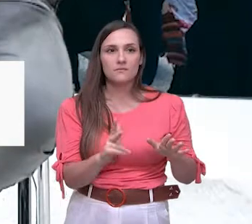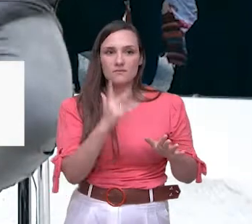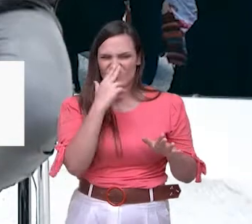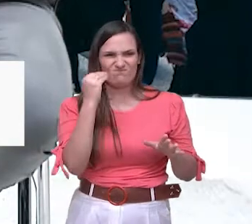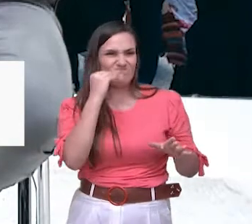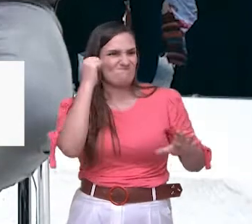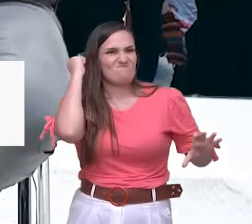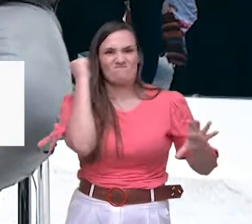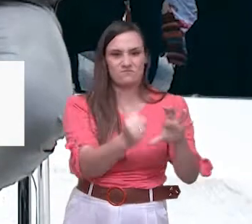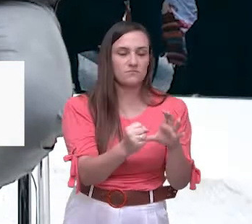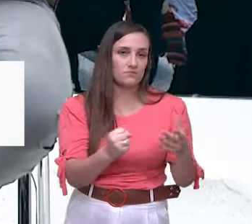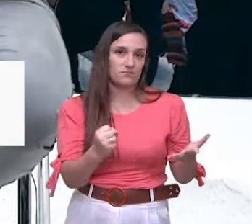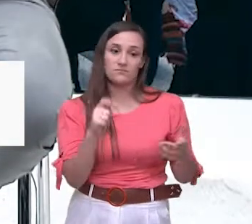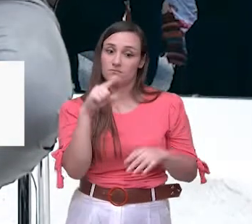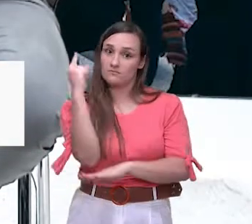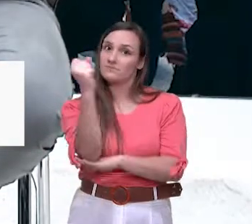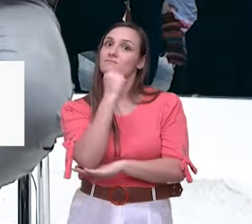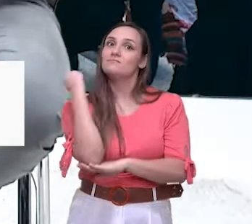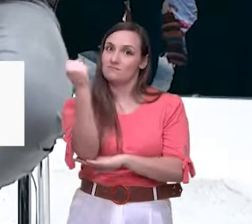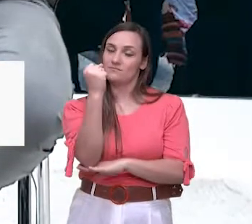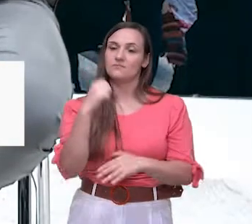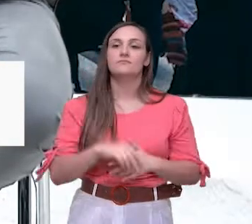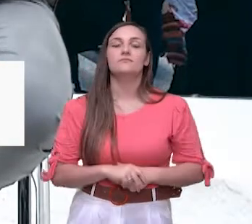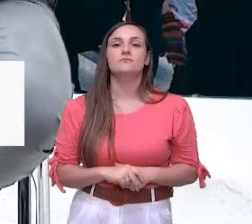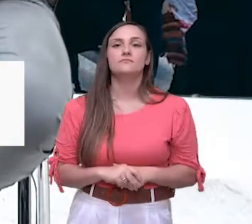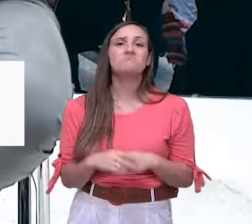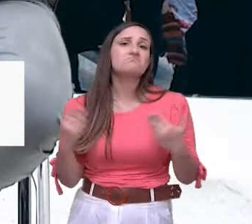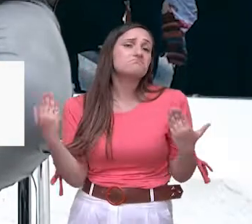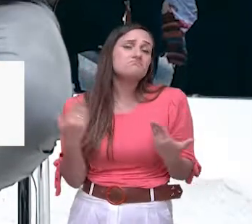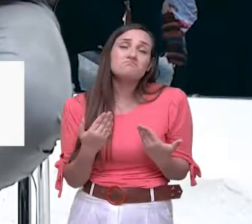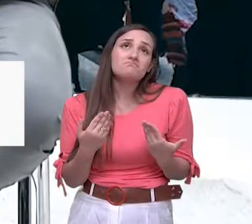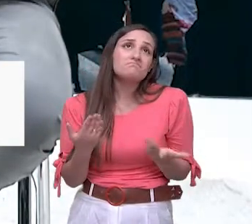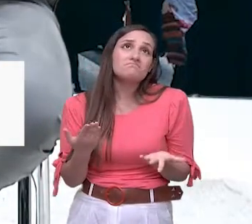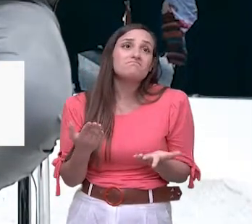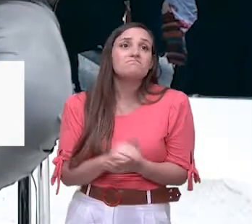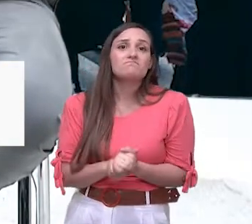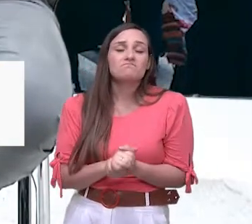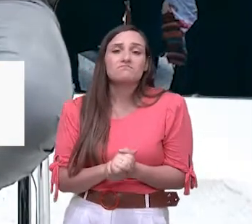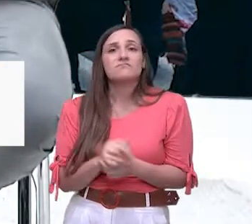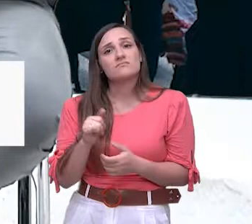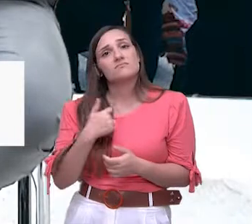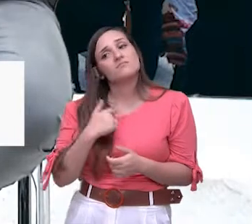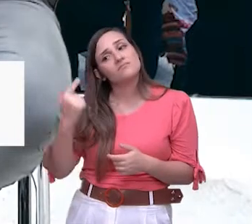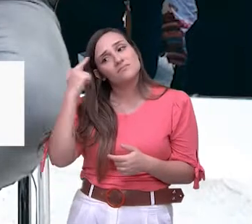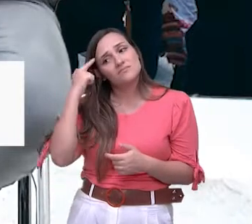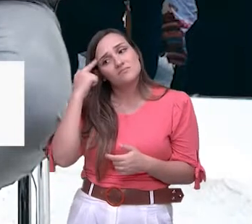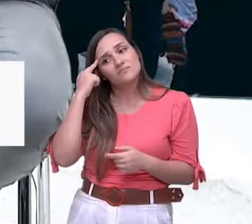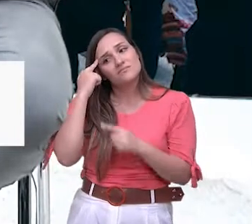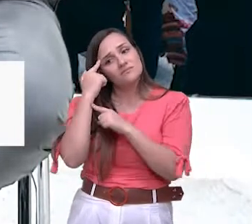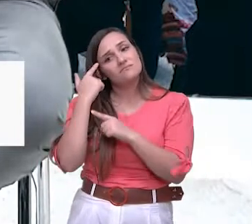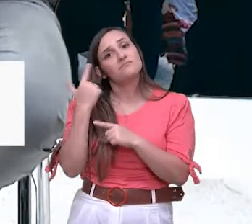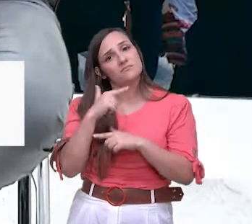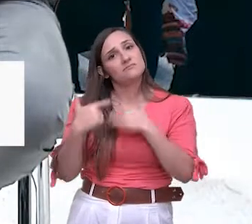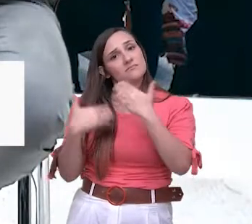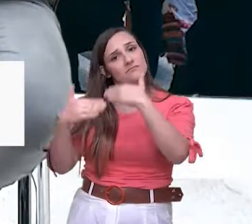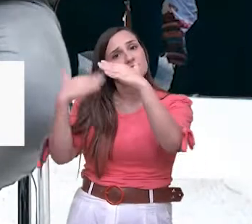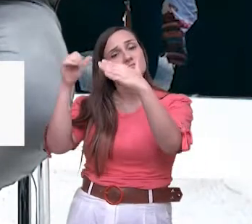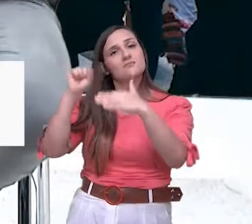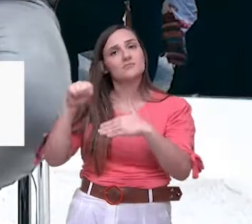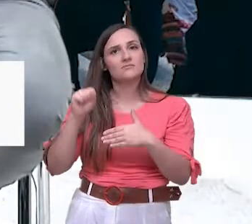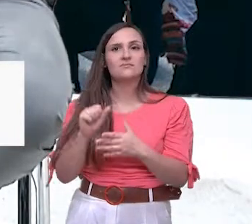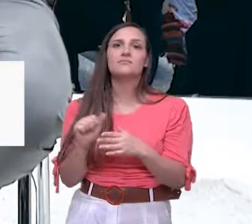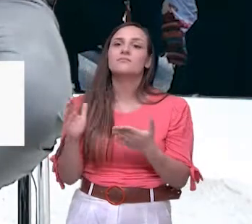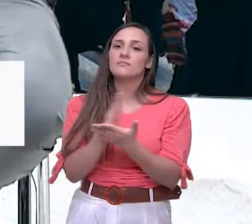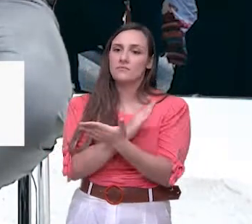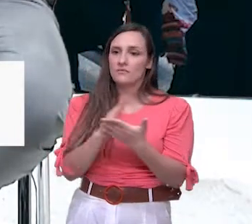tentando assassinar algo mais grave então hoje em dia a gente se a gente vai pensar em uma perspectiva de avanço